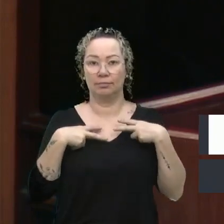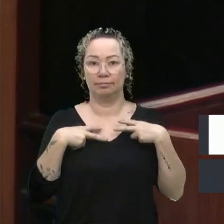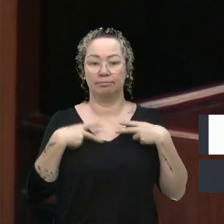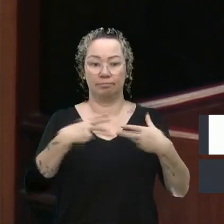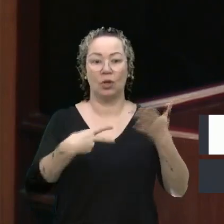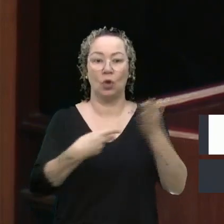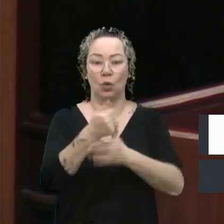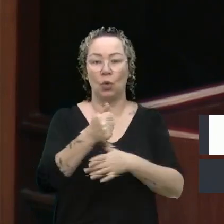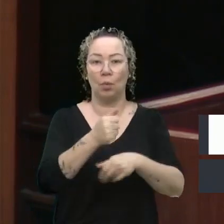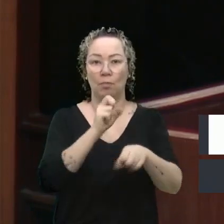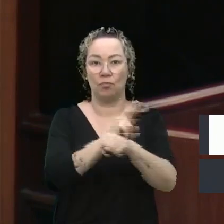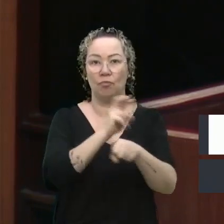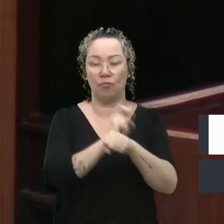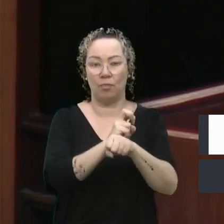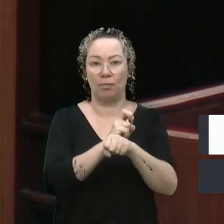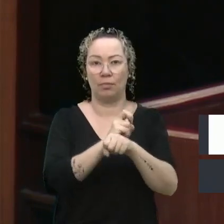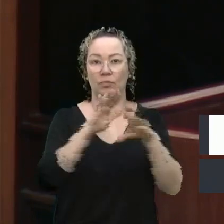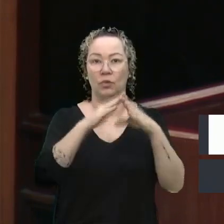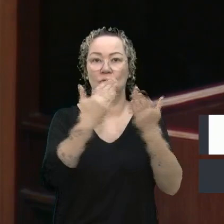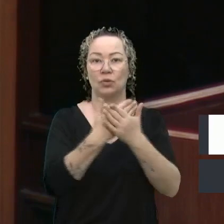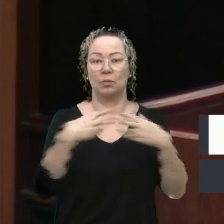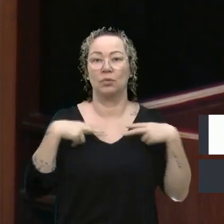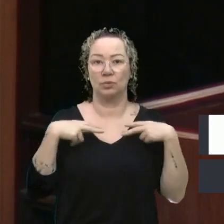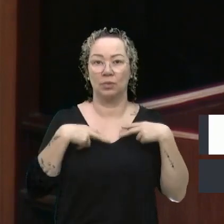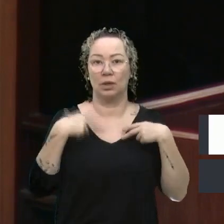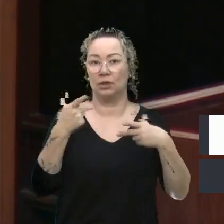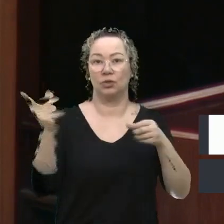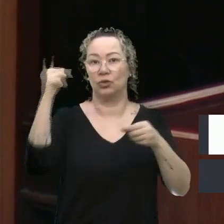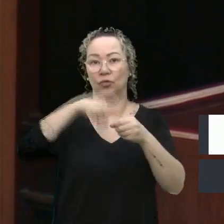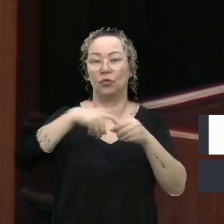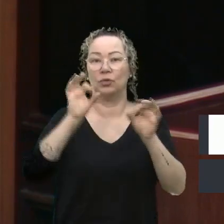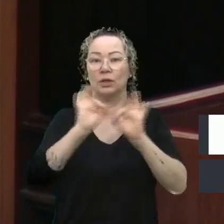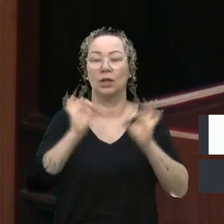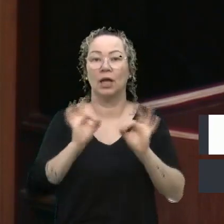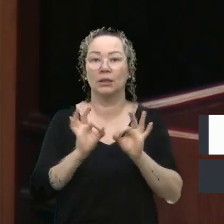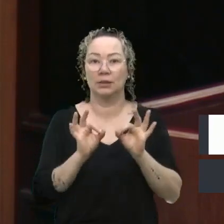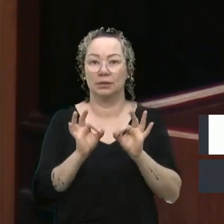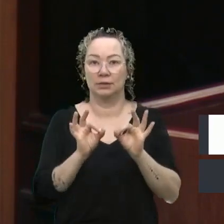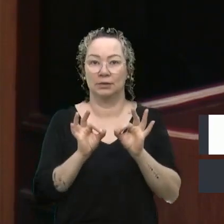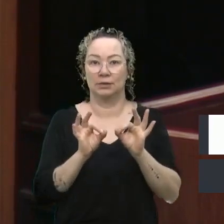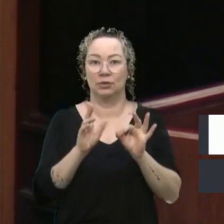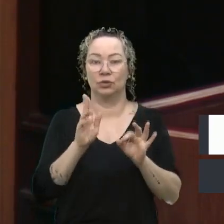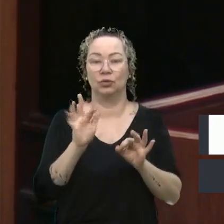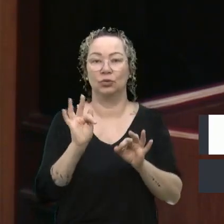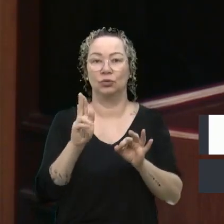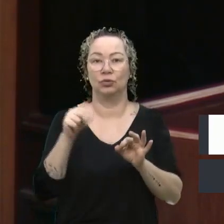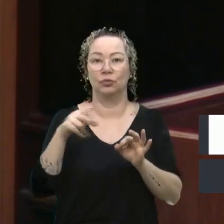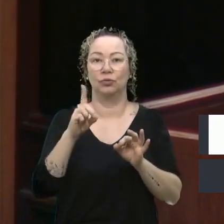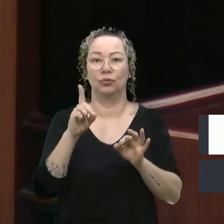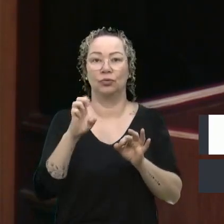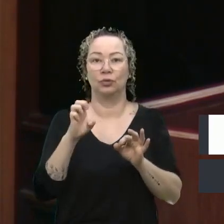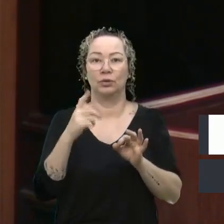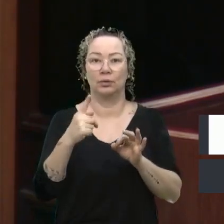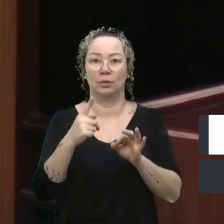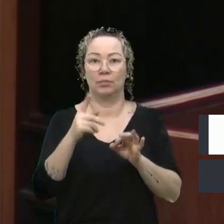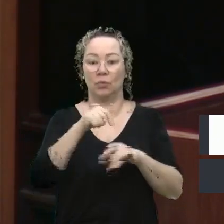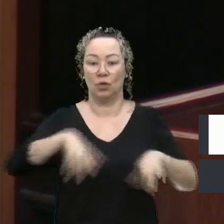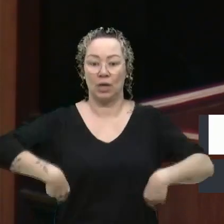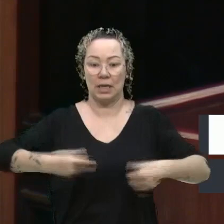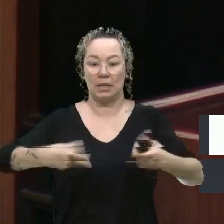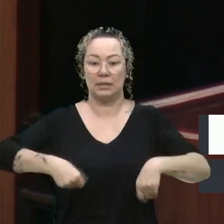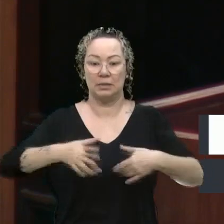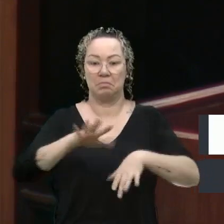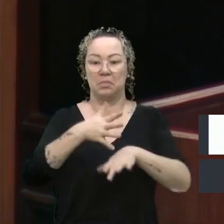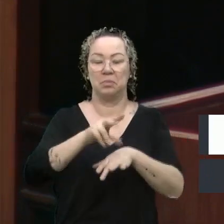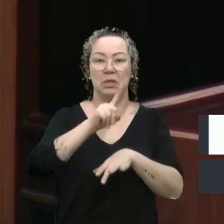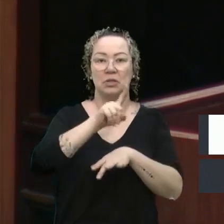rede privada, ela não tem retorno nenhum do Fundeb. E, infelizmente, nós gastamos em torno de 100 milhões de reais, mais ou